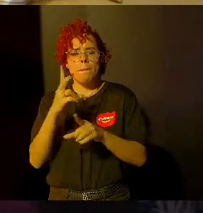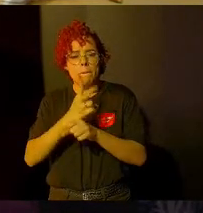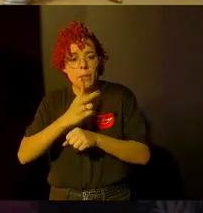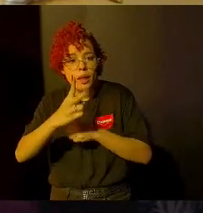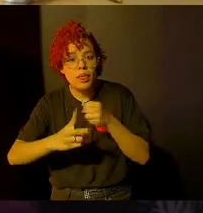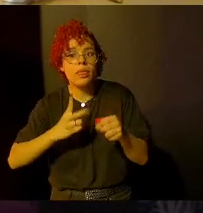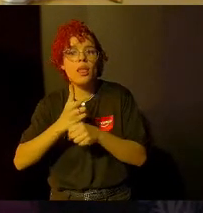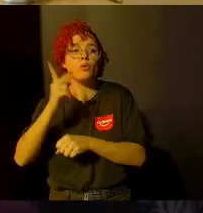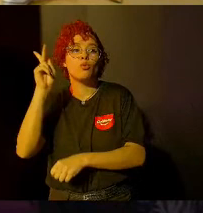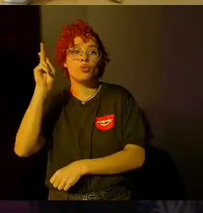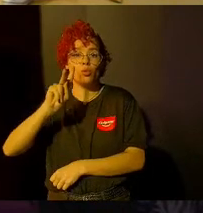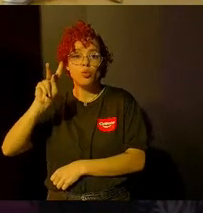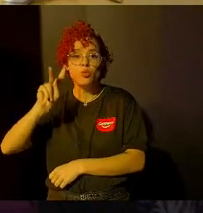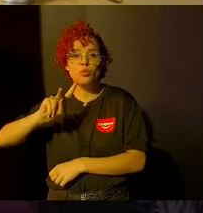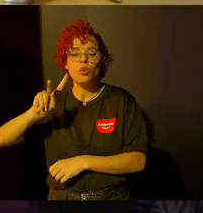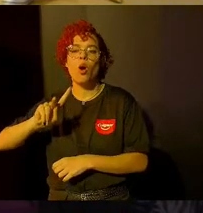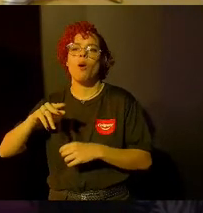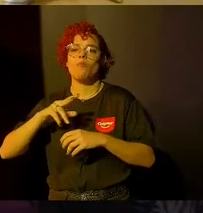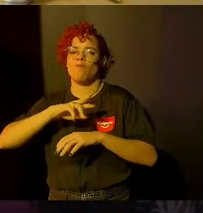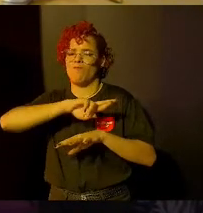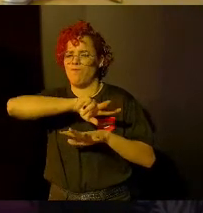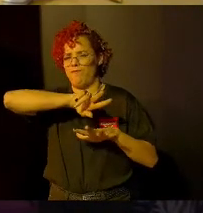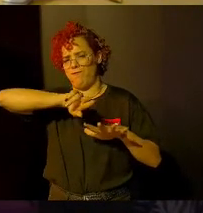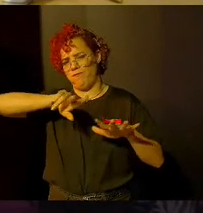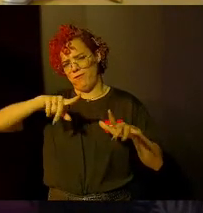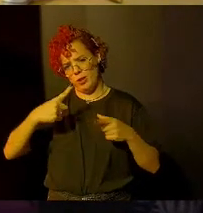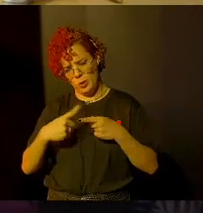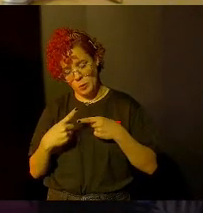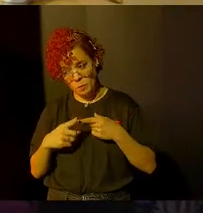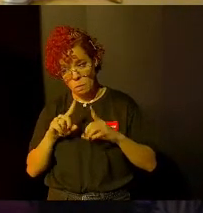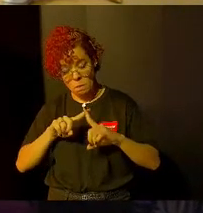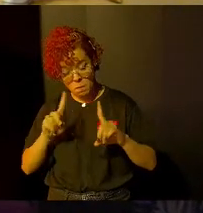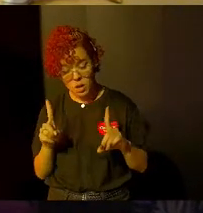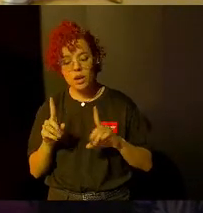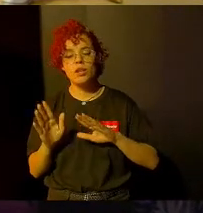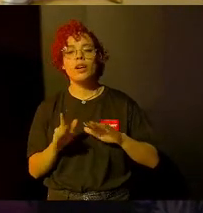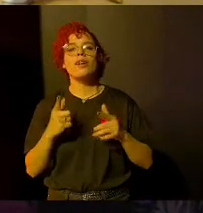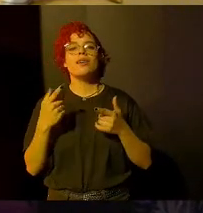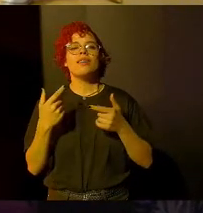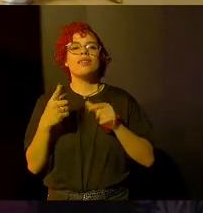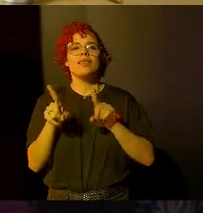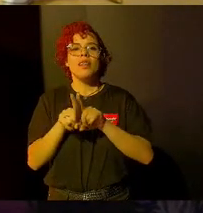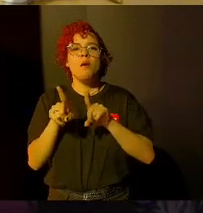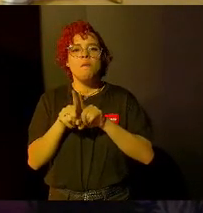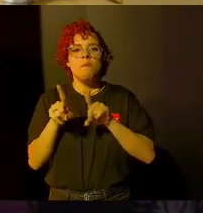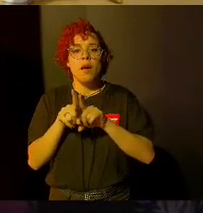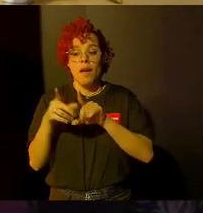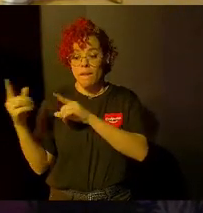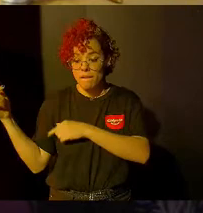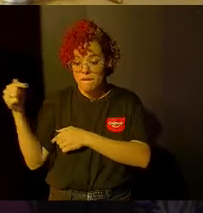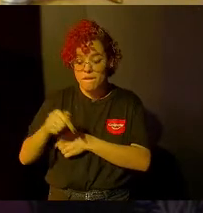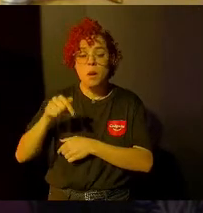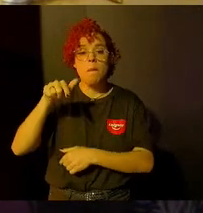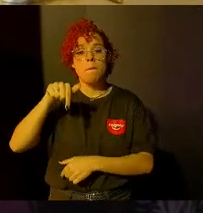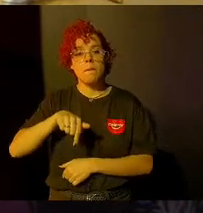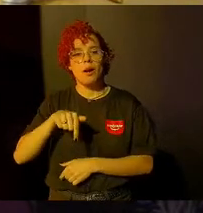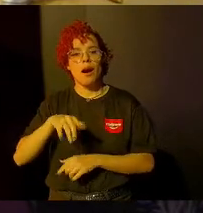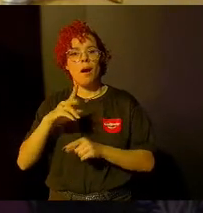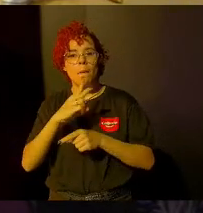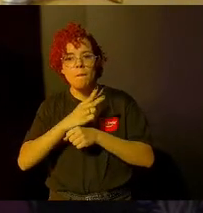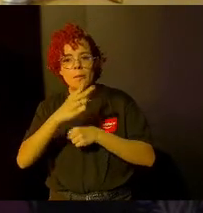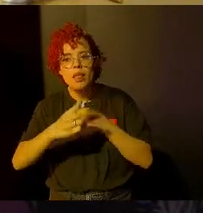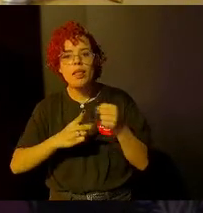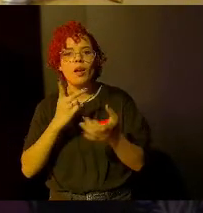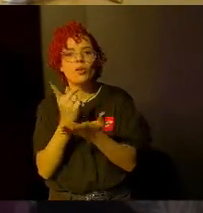por uma série de motivos e vir também para essa Bienal do Livro né que me contempla também totalmente